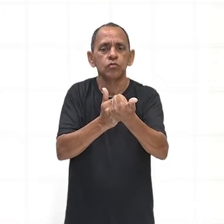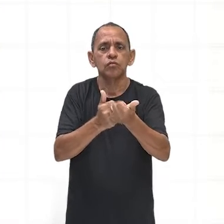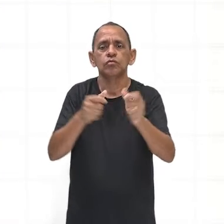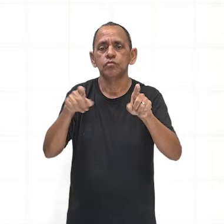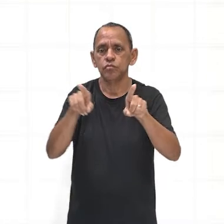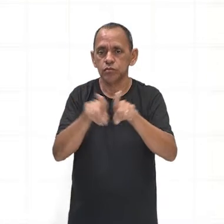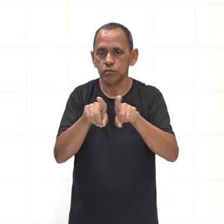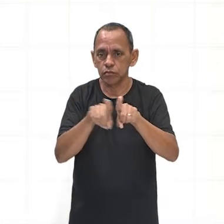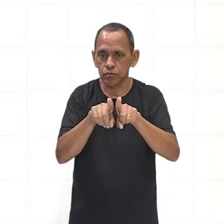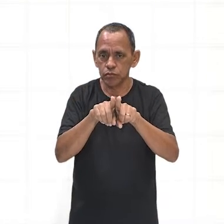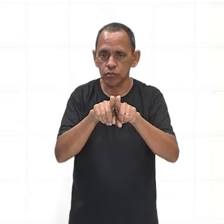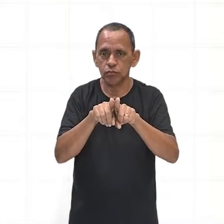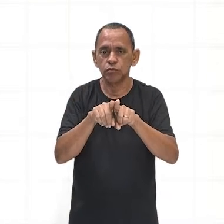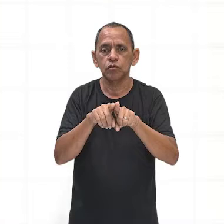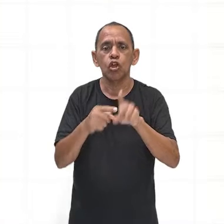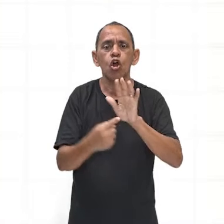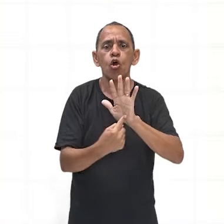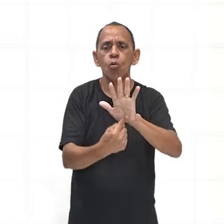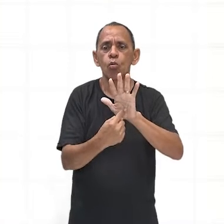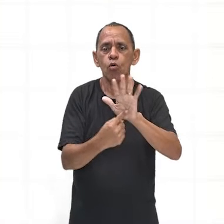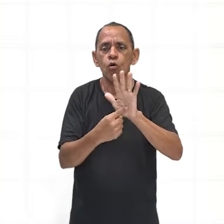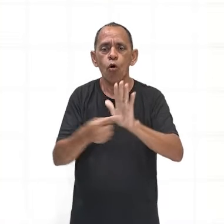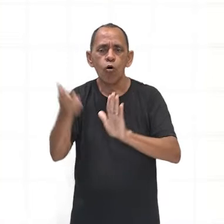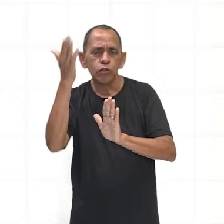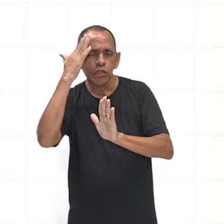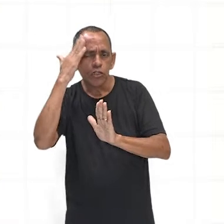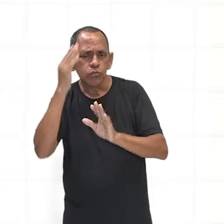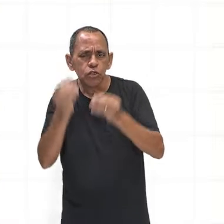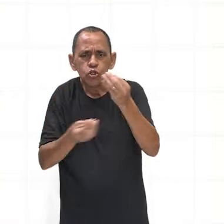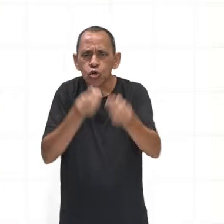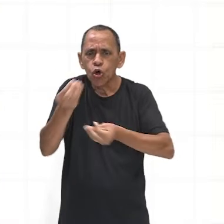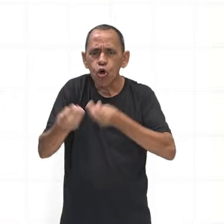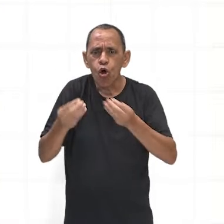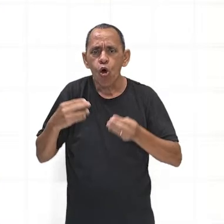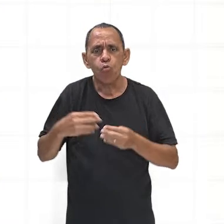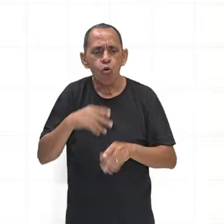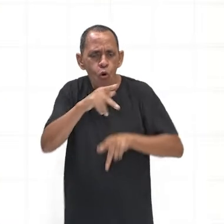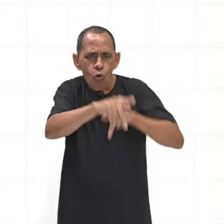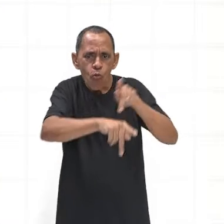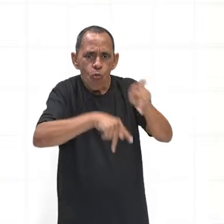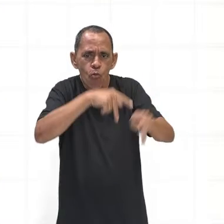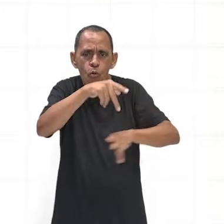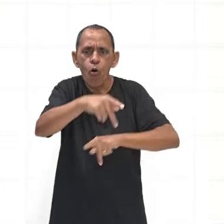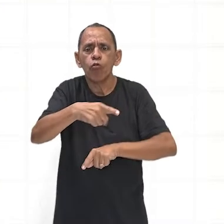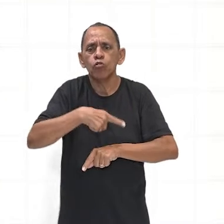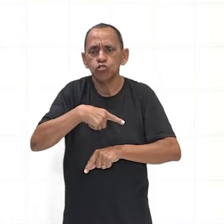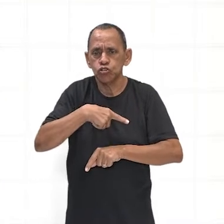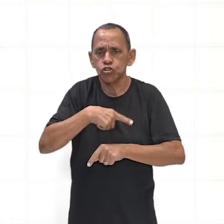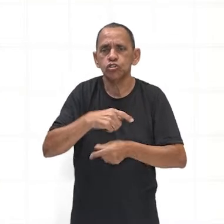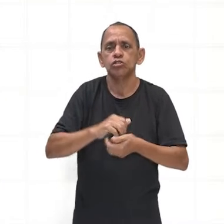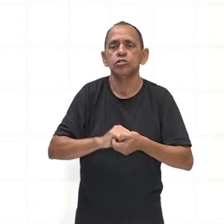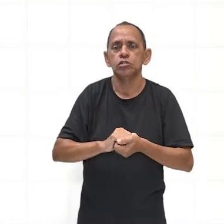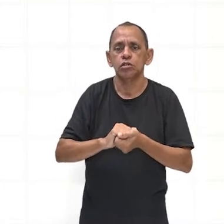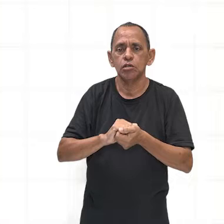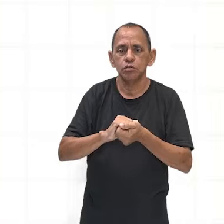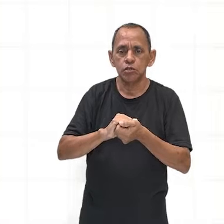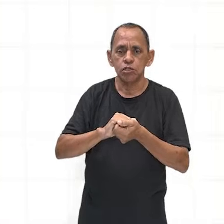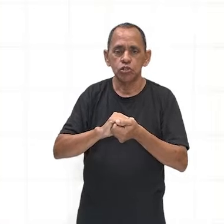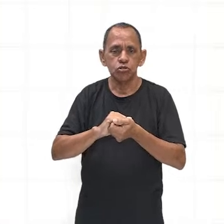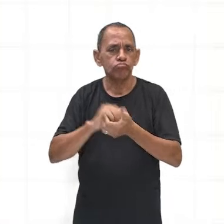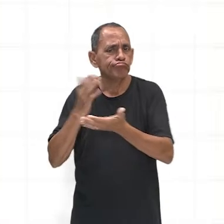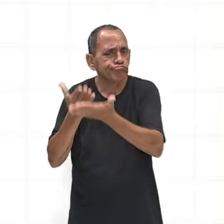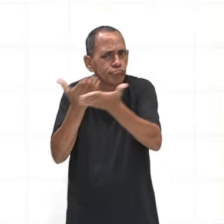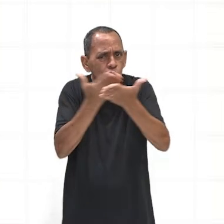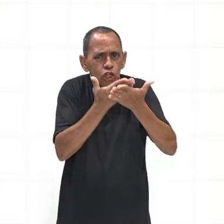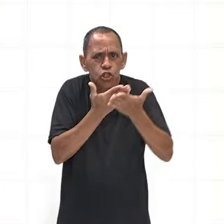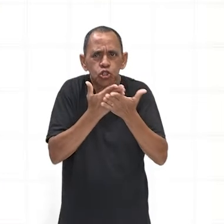refletindo este profundo entendimento que os maias tinham da astronomia. Isso mesmo, para a gente ter